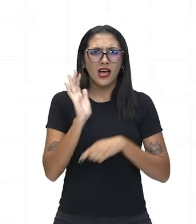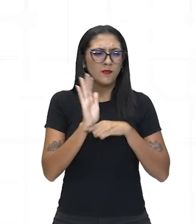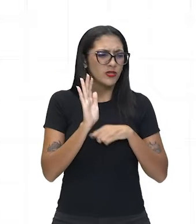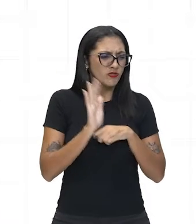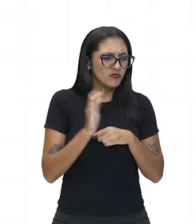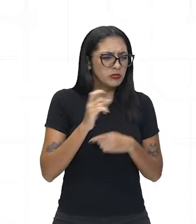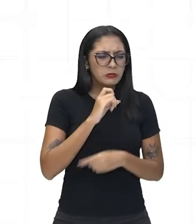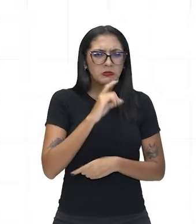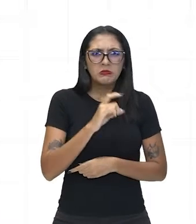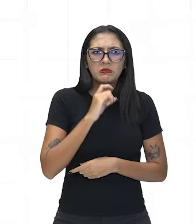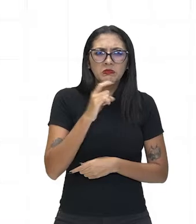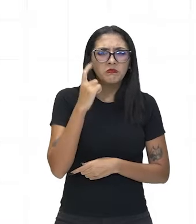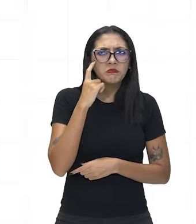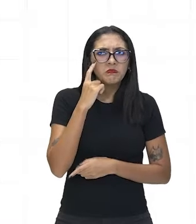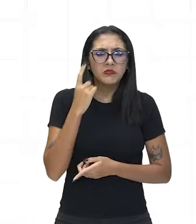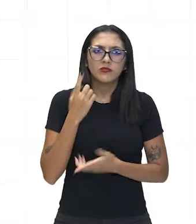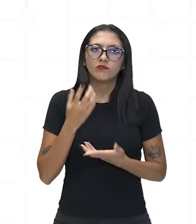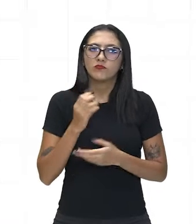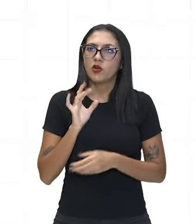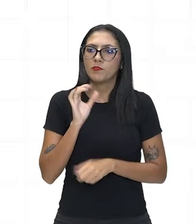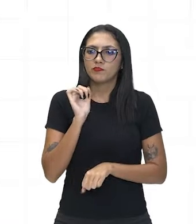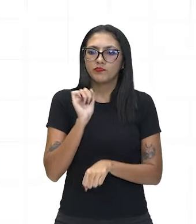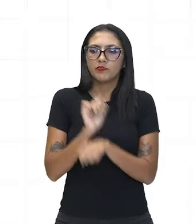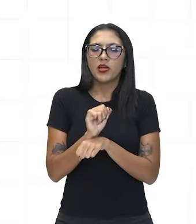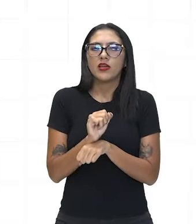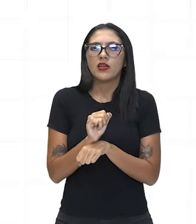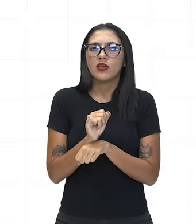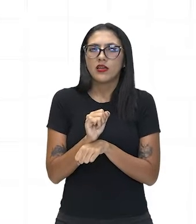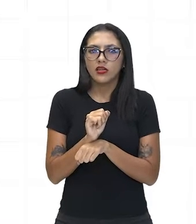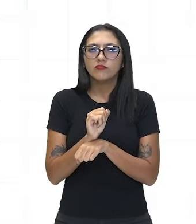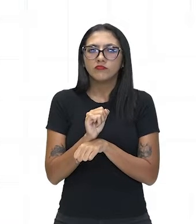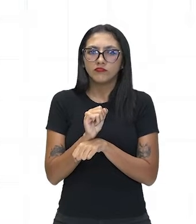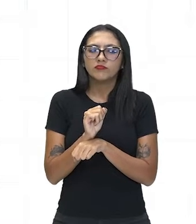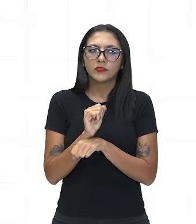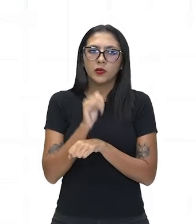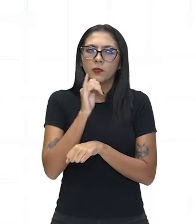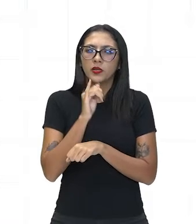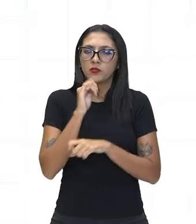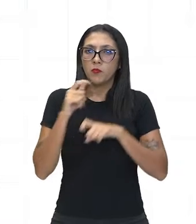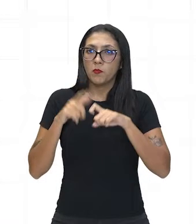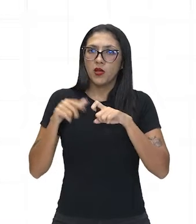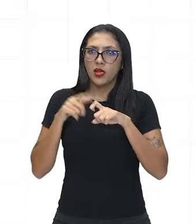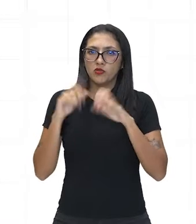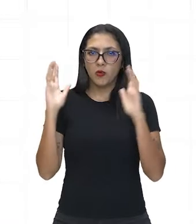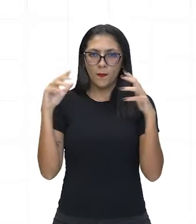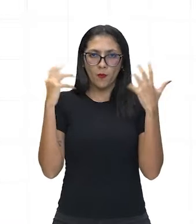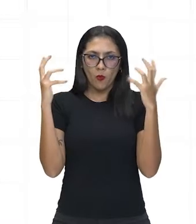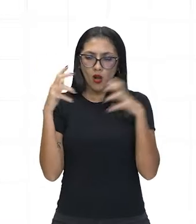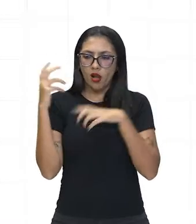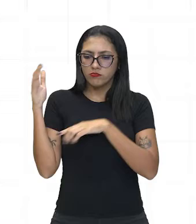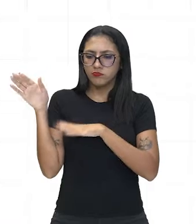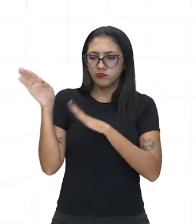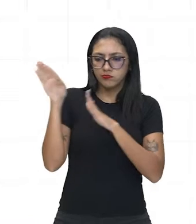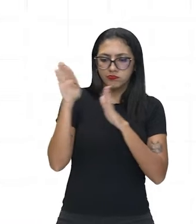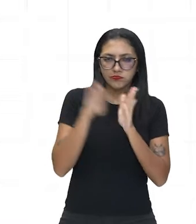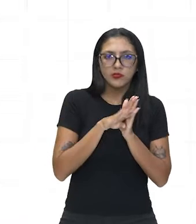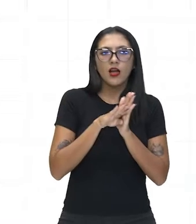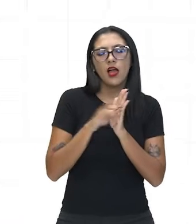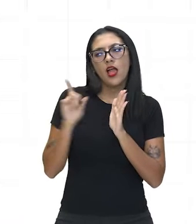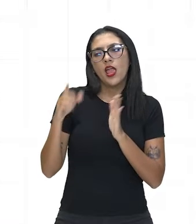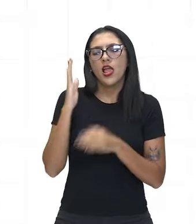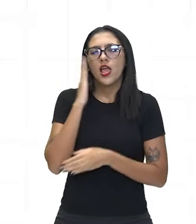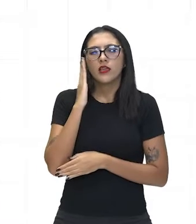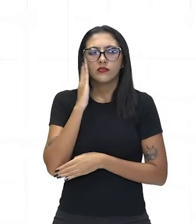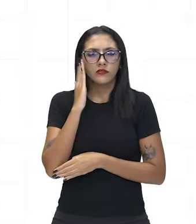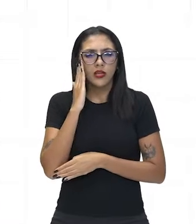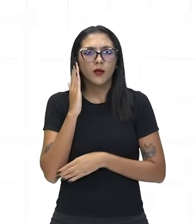tem que fazer é esperar o serviço de atendimento emergencial chegar, porque assim eles vão atuar da melhor forma